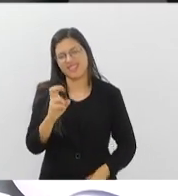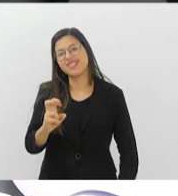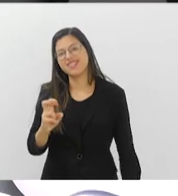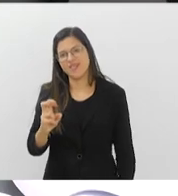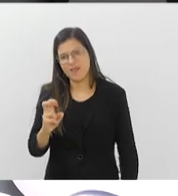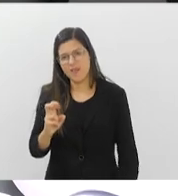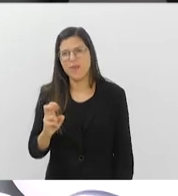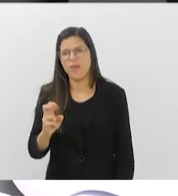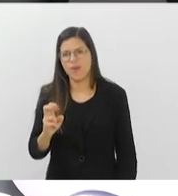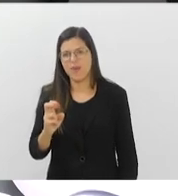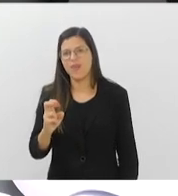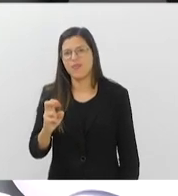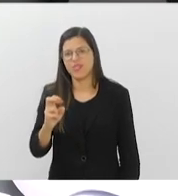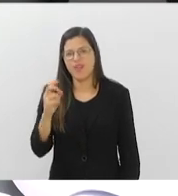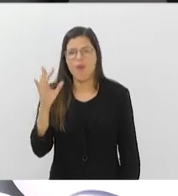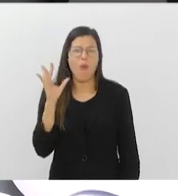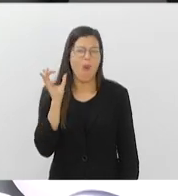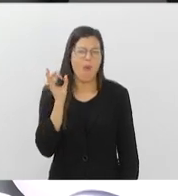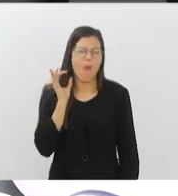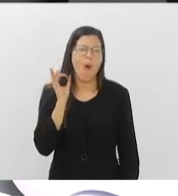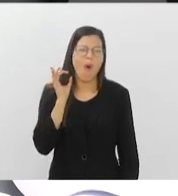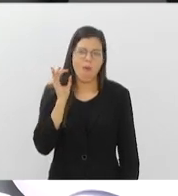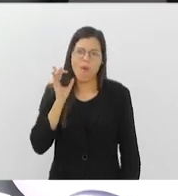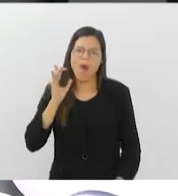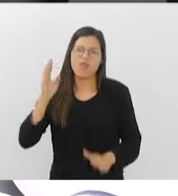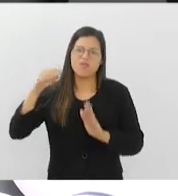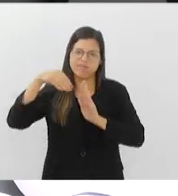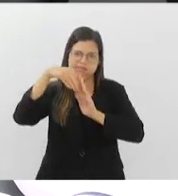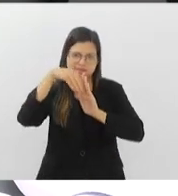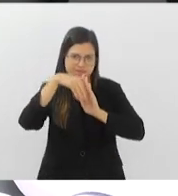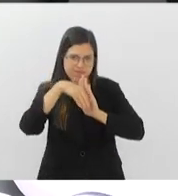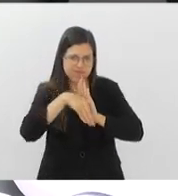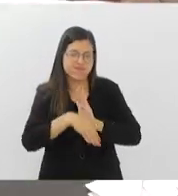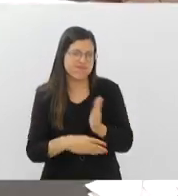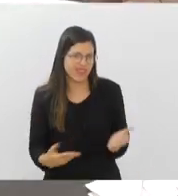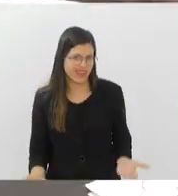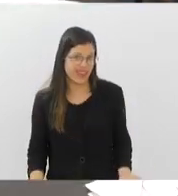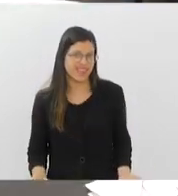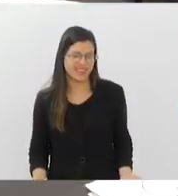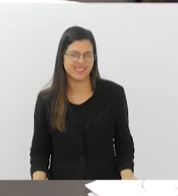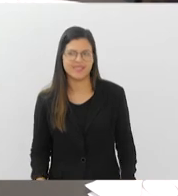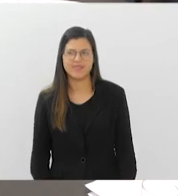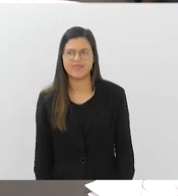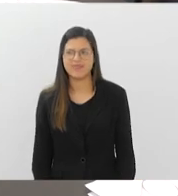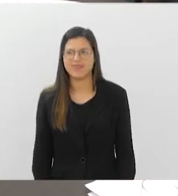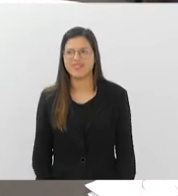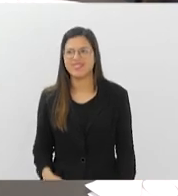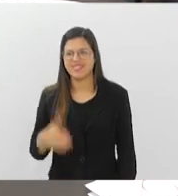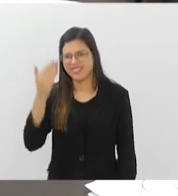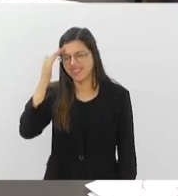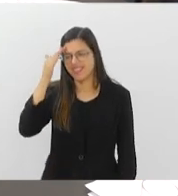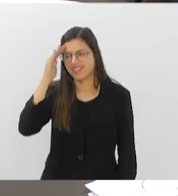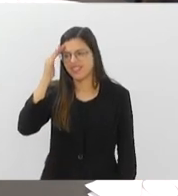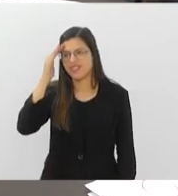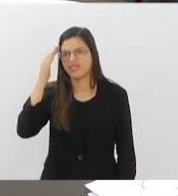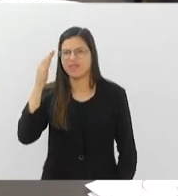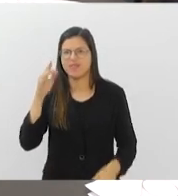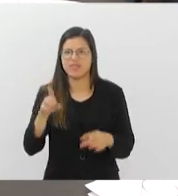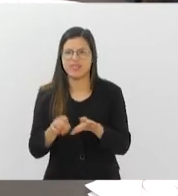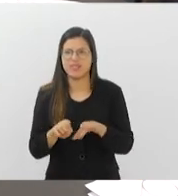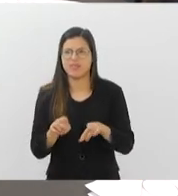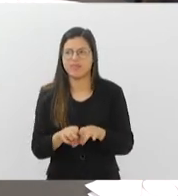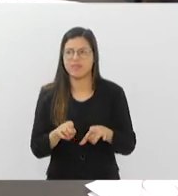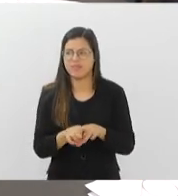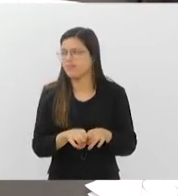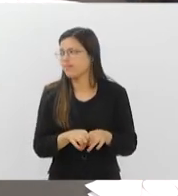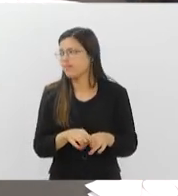limite. As testosteronas estão em declínio. Compreendido, deputado. Deputada Érica, também uma sugestão apenas, deputada,